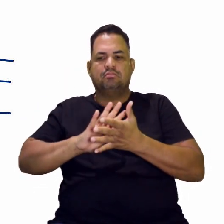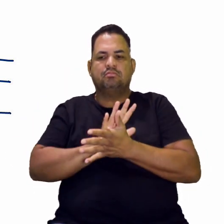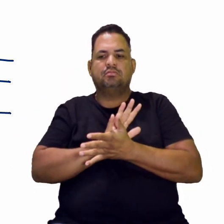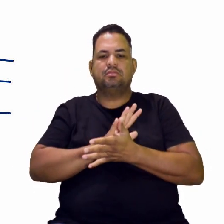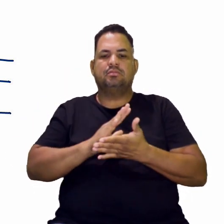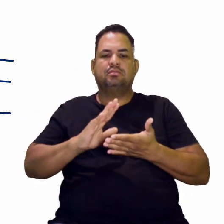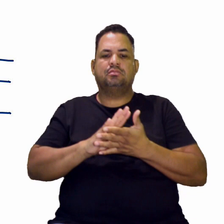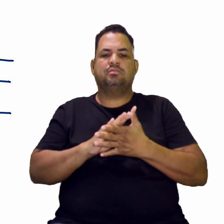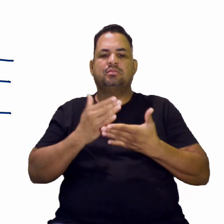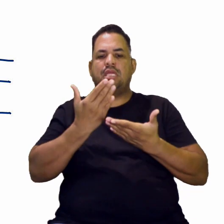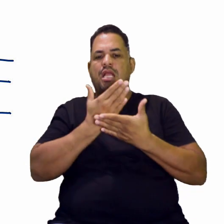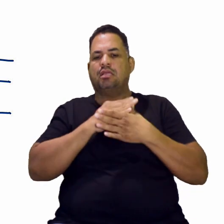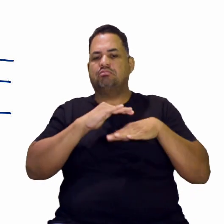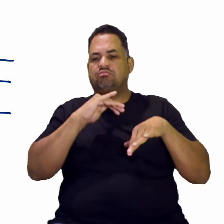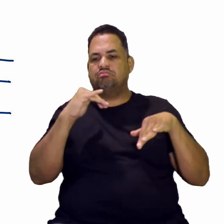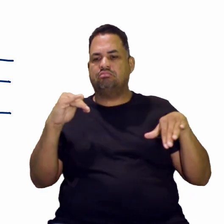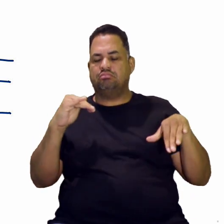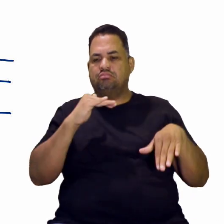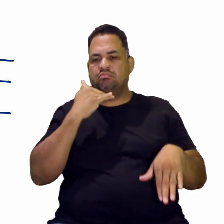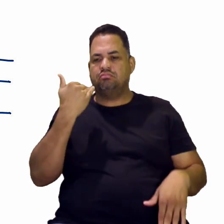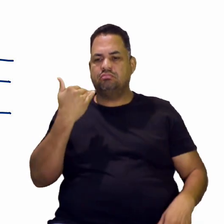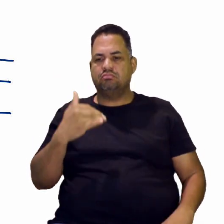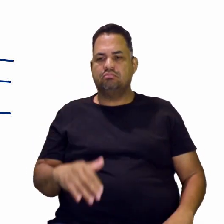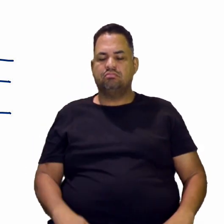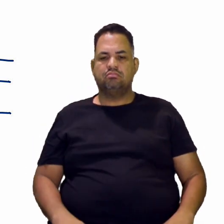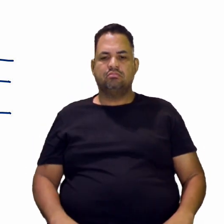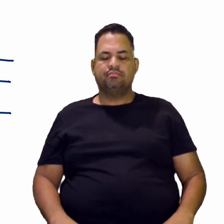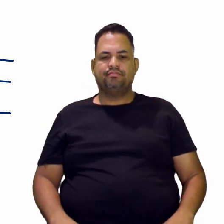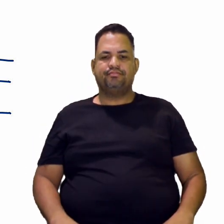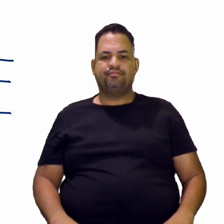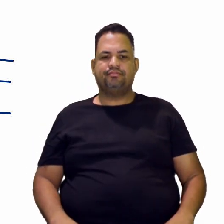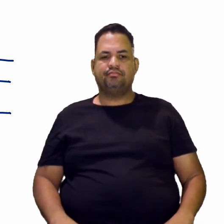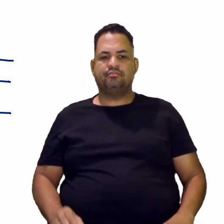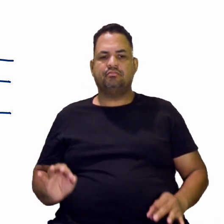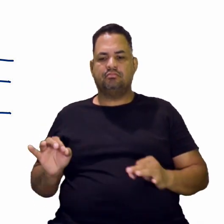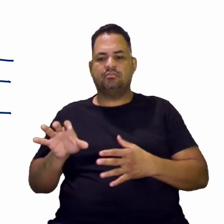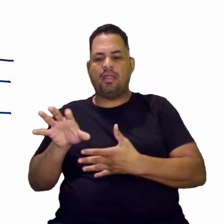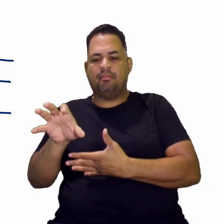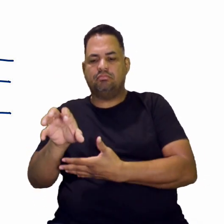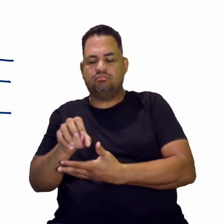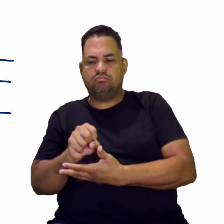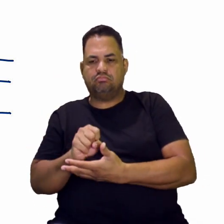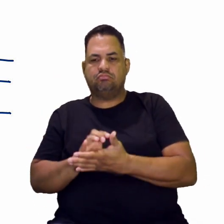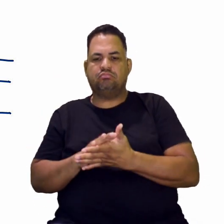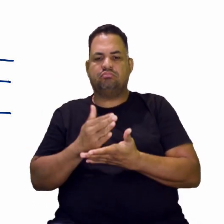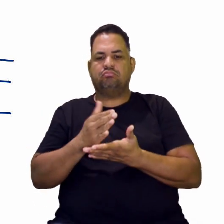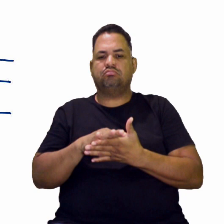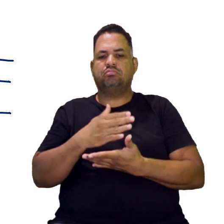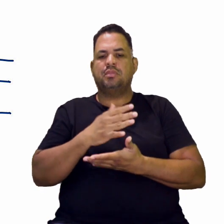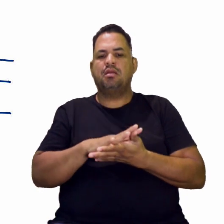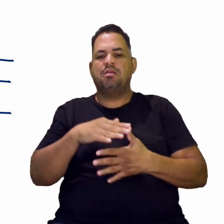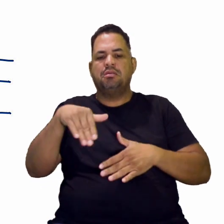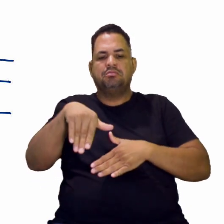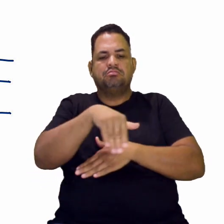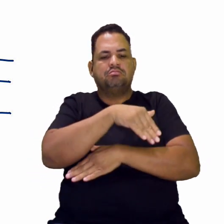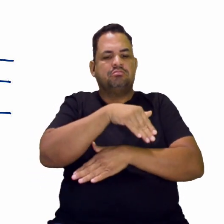por exemplo. Né? Eu até falei isso durante a aula. O homem vai lá, captura um animal que está ferido na beira da estrada, porque teve um incêndio e